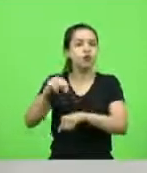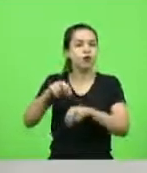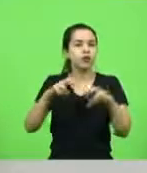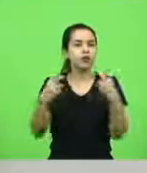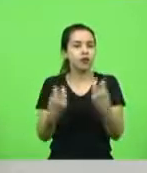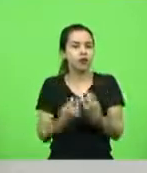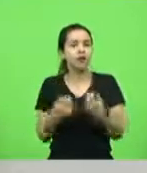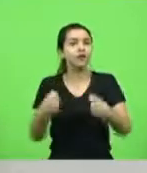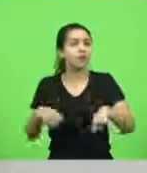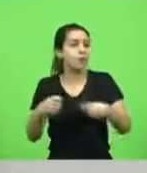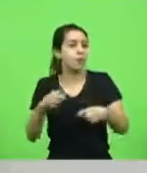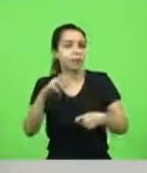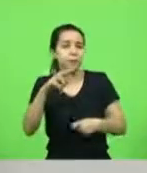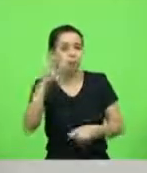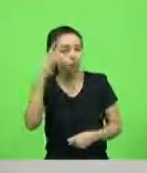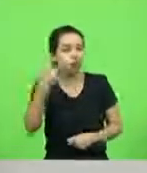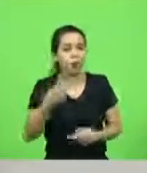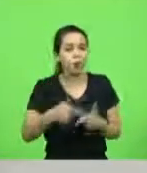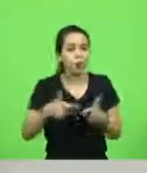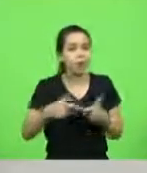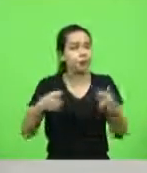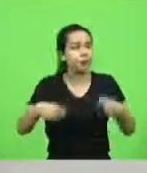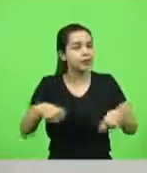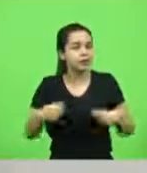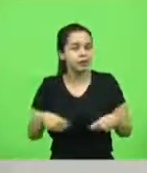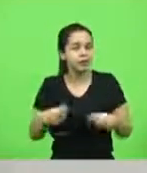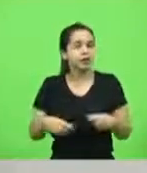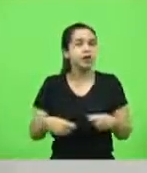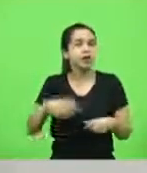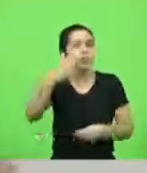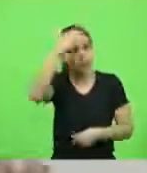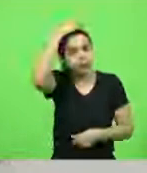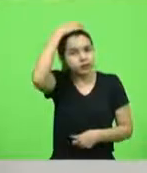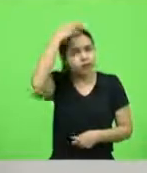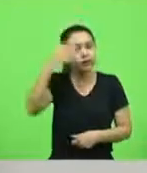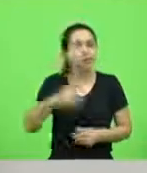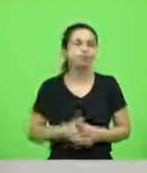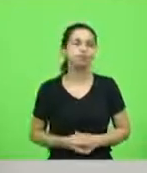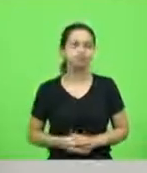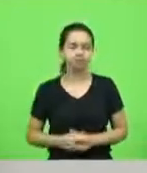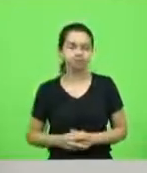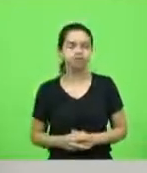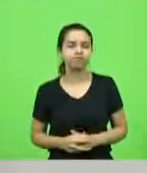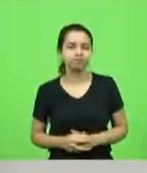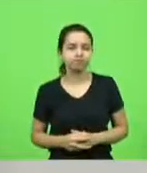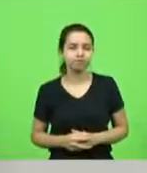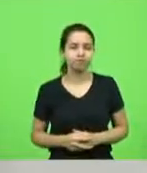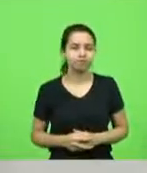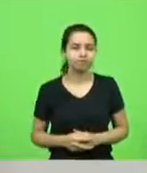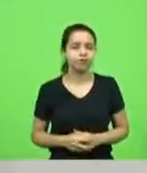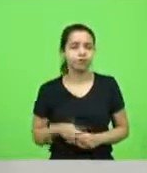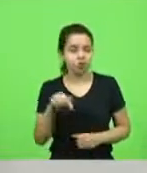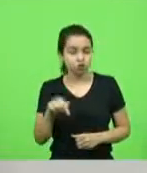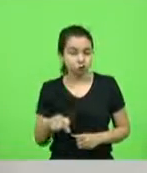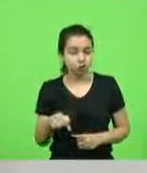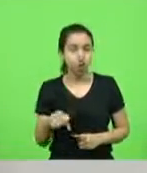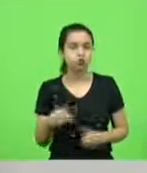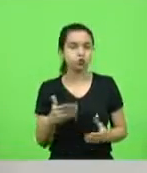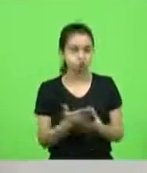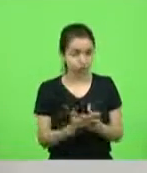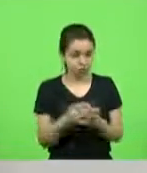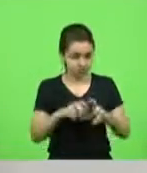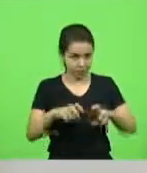temos que resolver esse problema Deputado Coronel Mocellin subir aqui através de um ato de mesa nós queremos uma